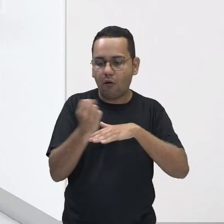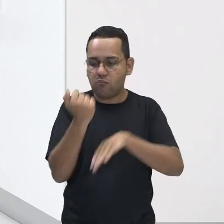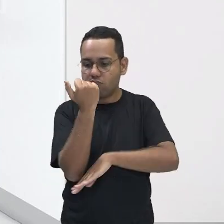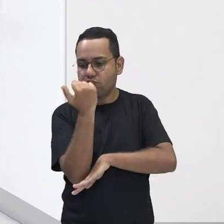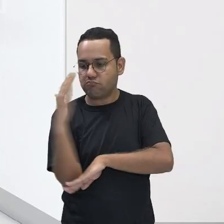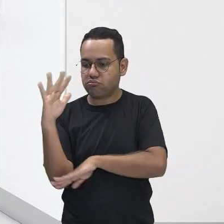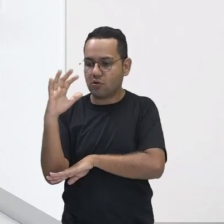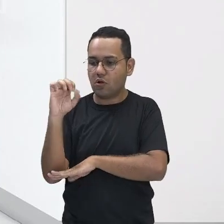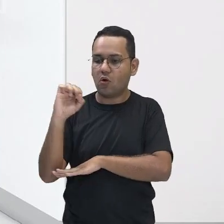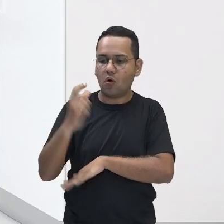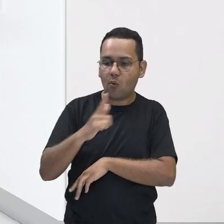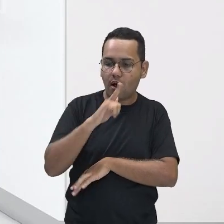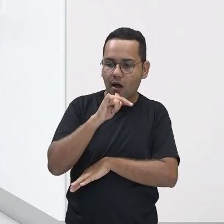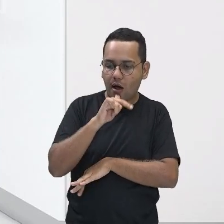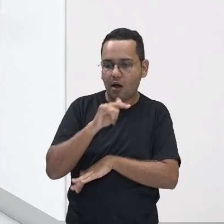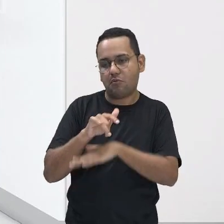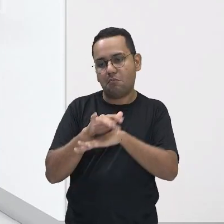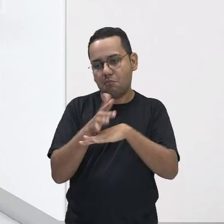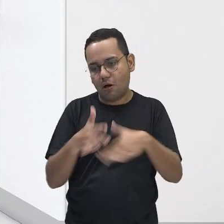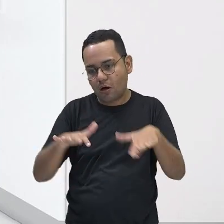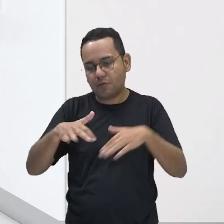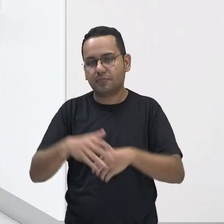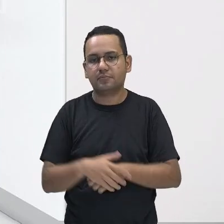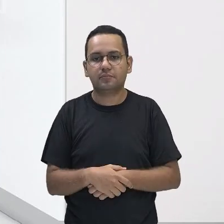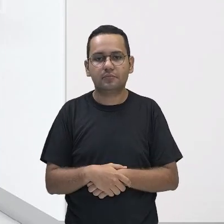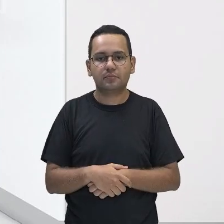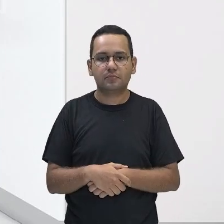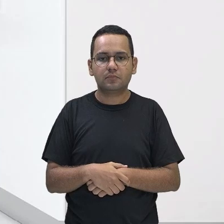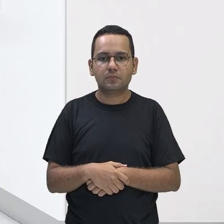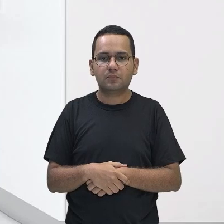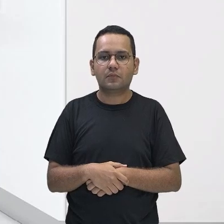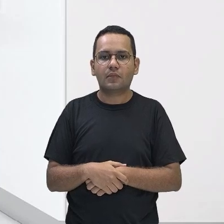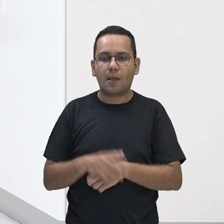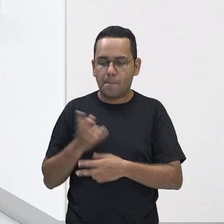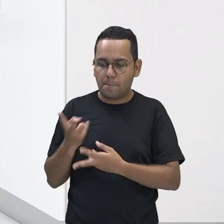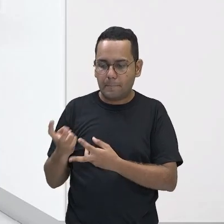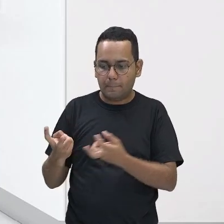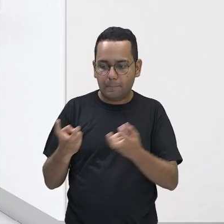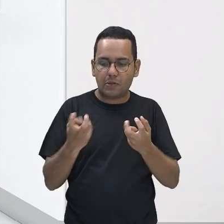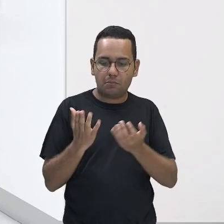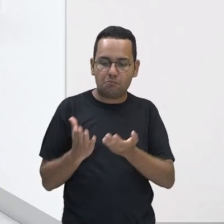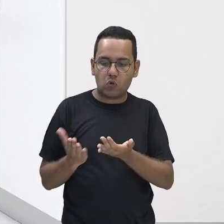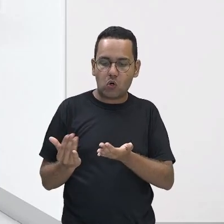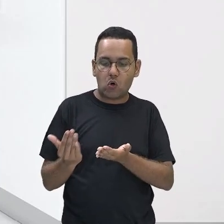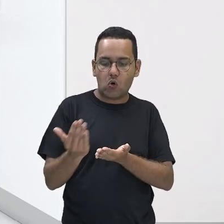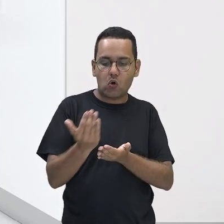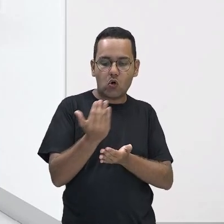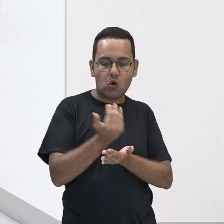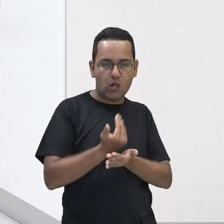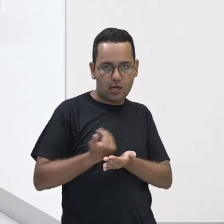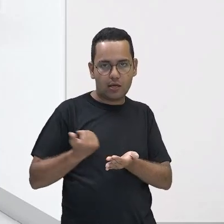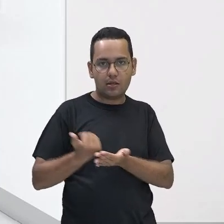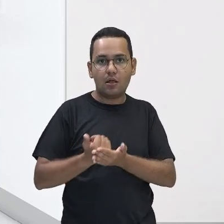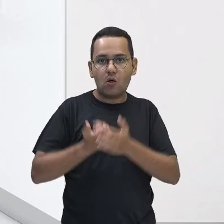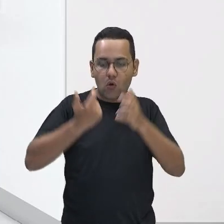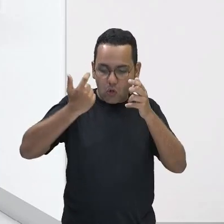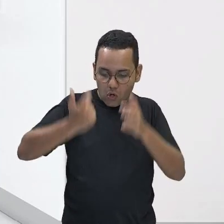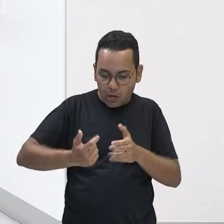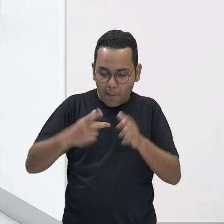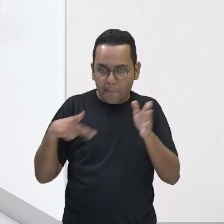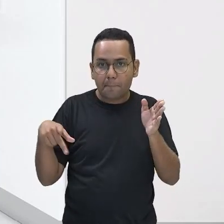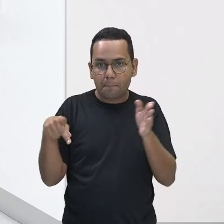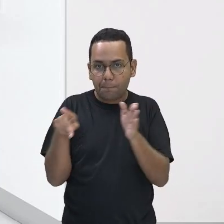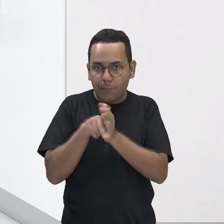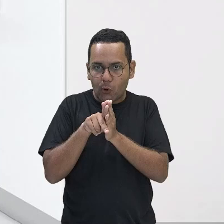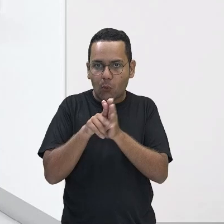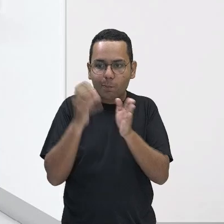ambientes aquáticos, né? Coletar dados para que você, então, volte para esse espaço que é um